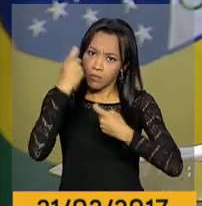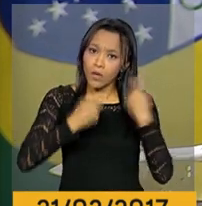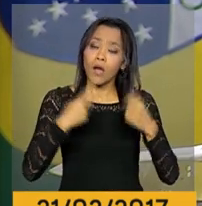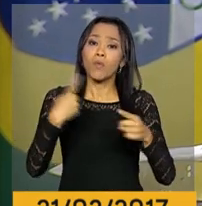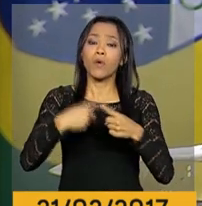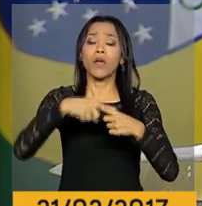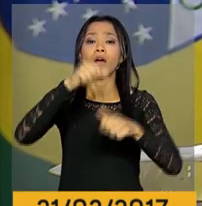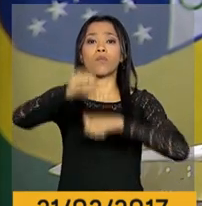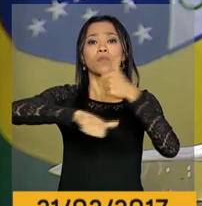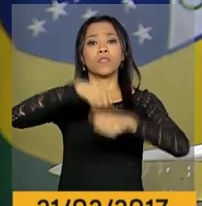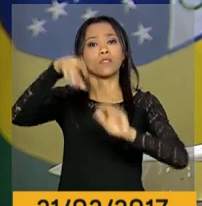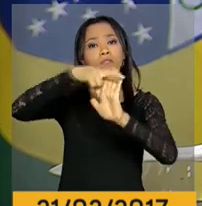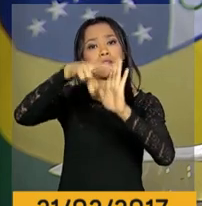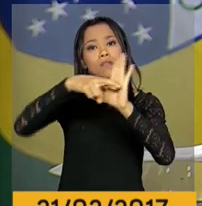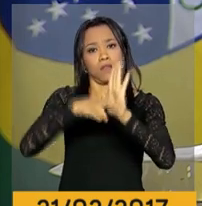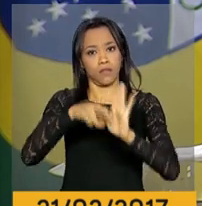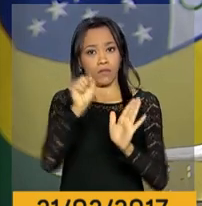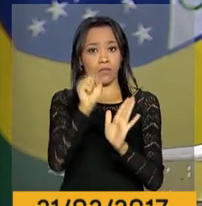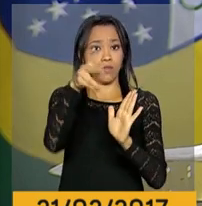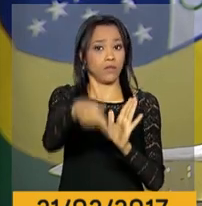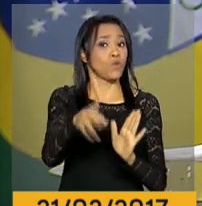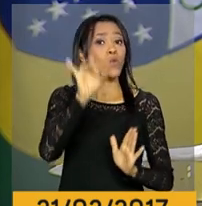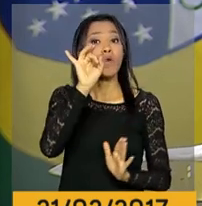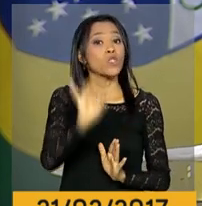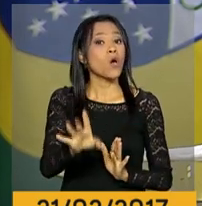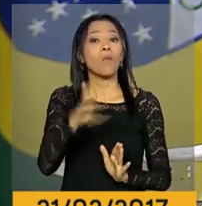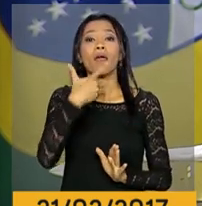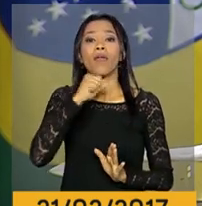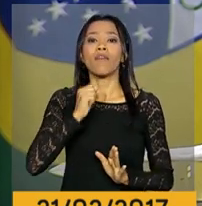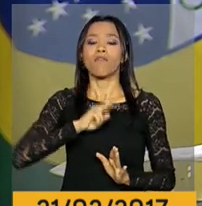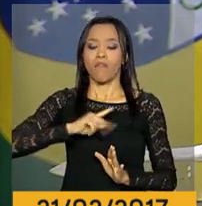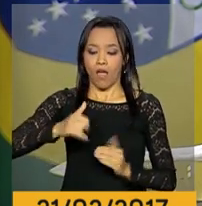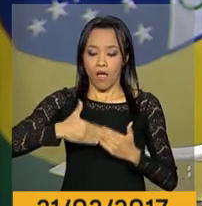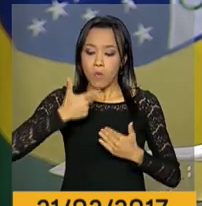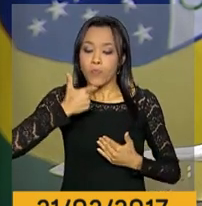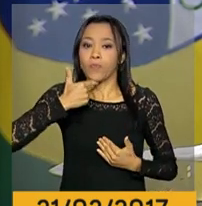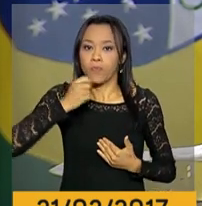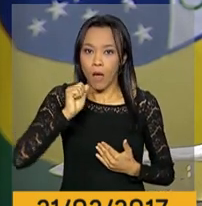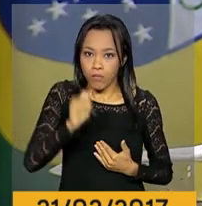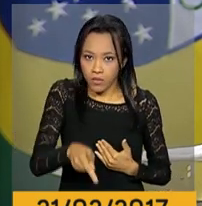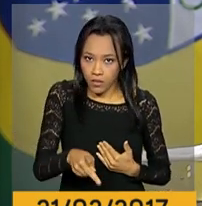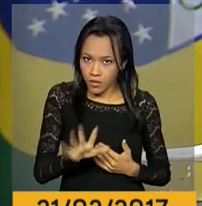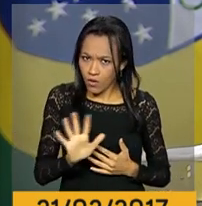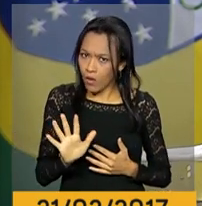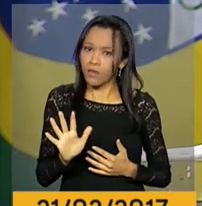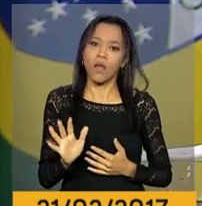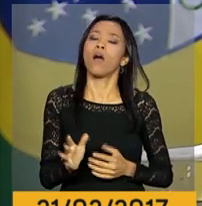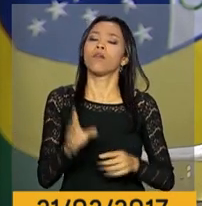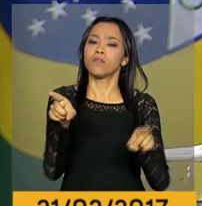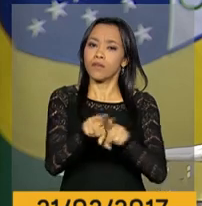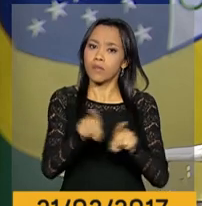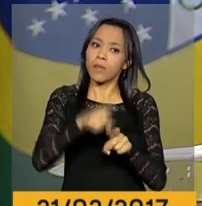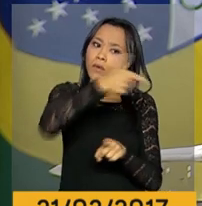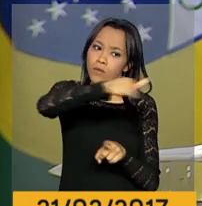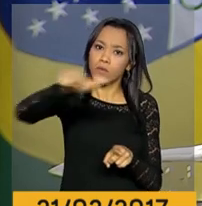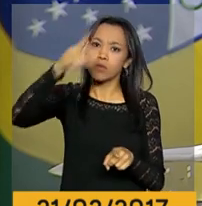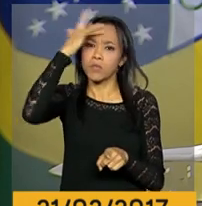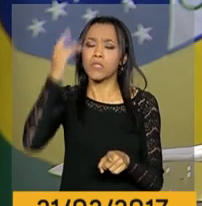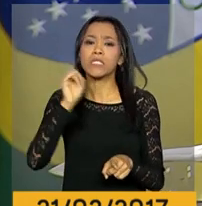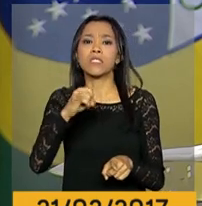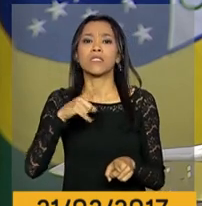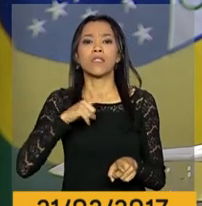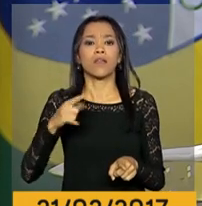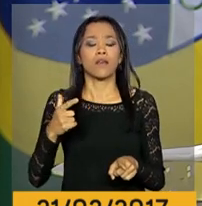Previdência não não é só para aqueles que ou se aposentaram ou irão aposentar-se mas se houver um debate